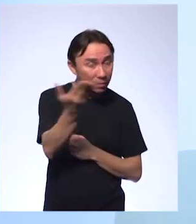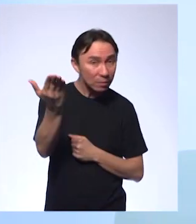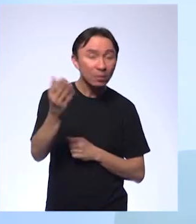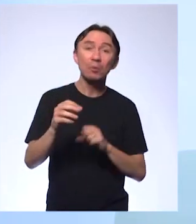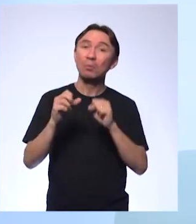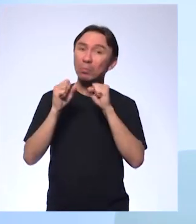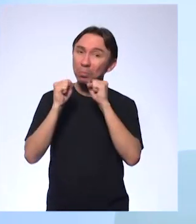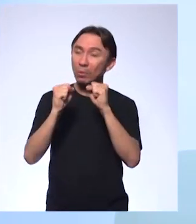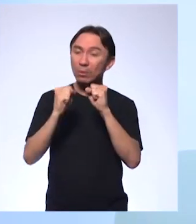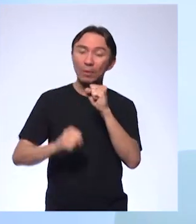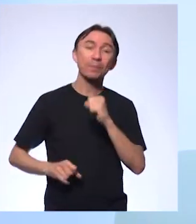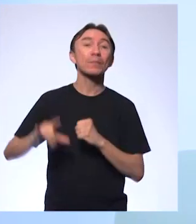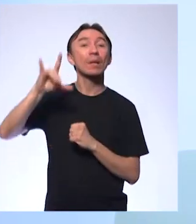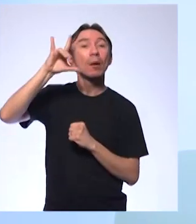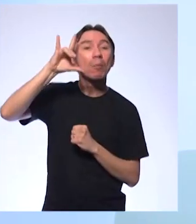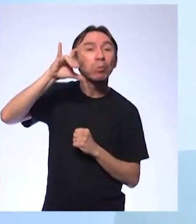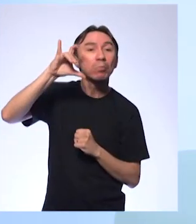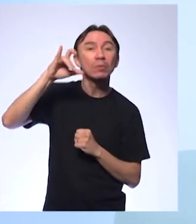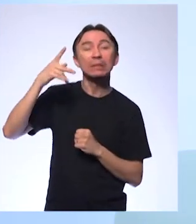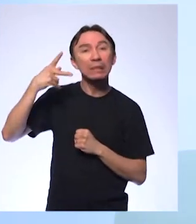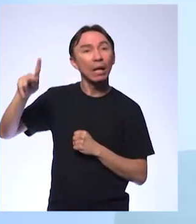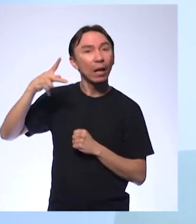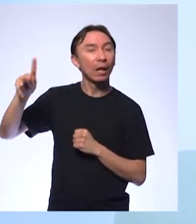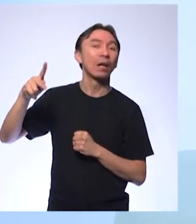no Instagram dela, que é o